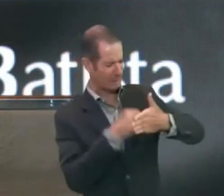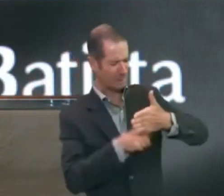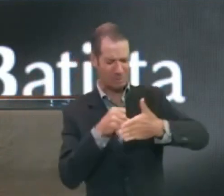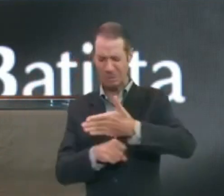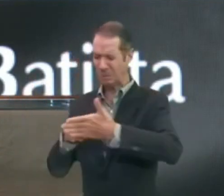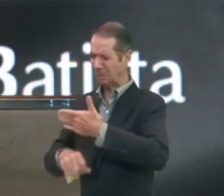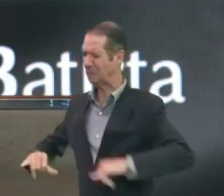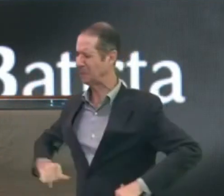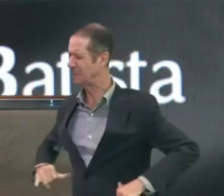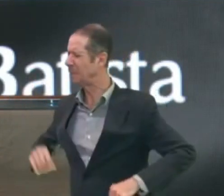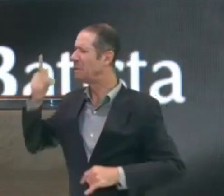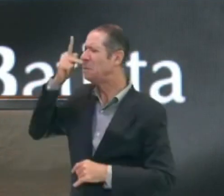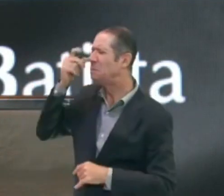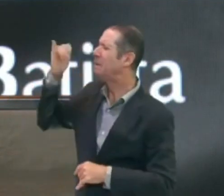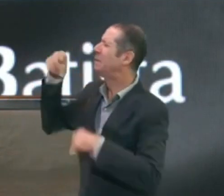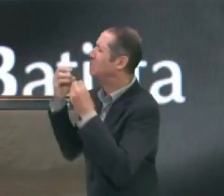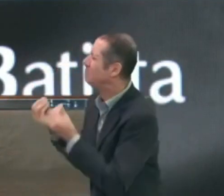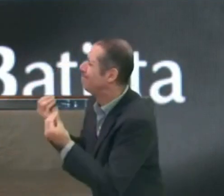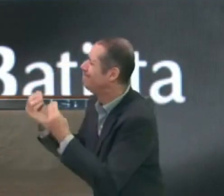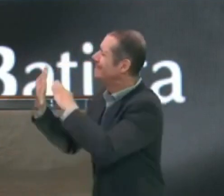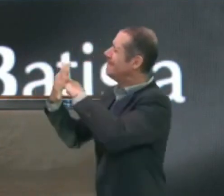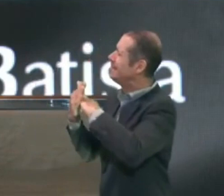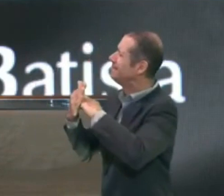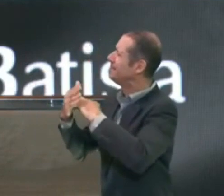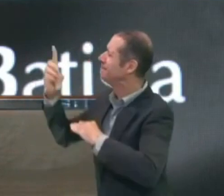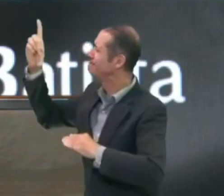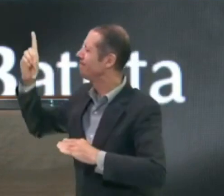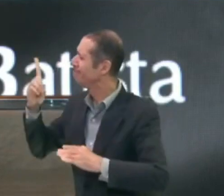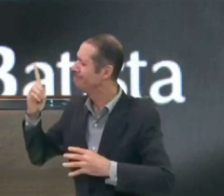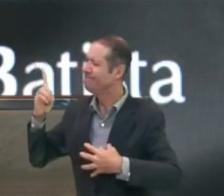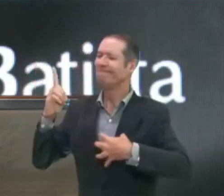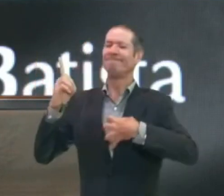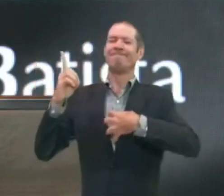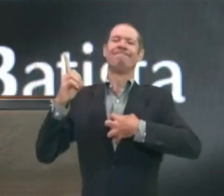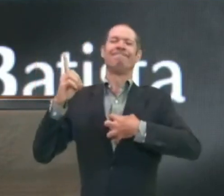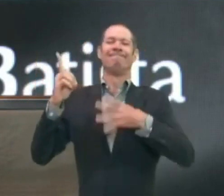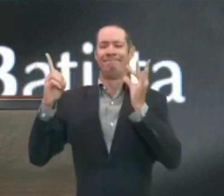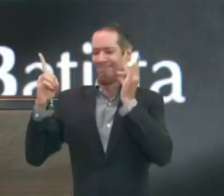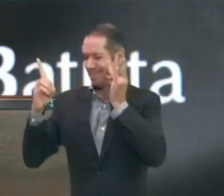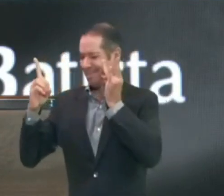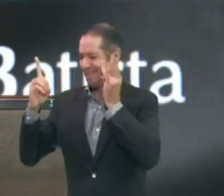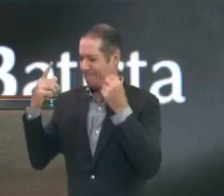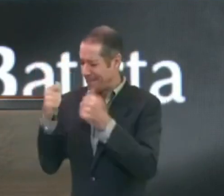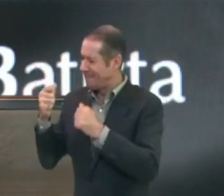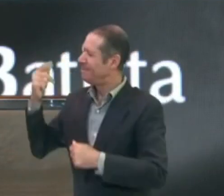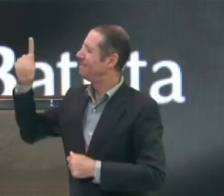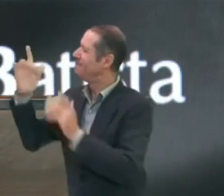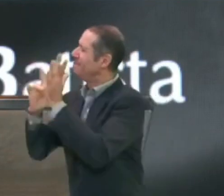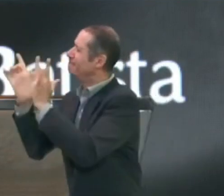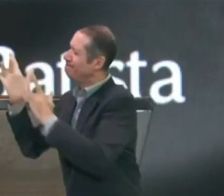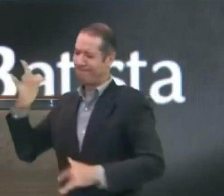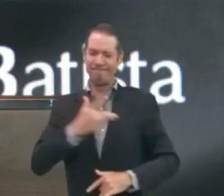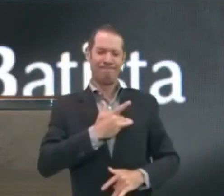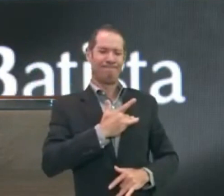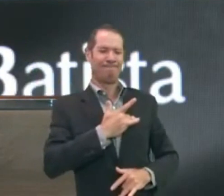E Pai, como precisamos sentir a Tua presença, como precisamos do Teu toque.